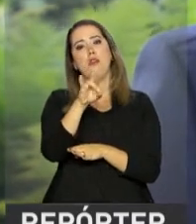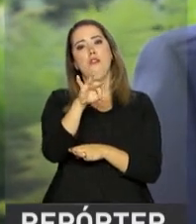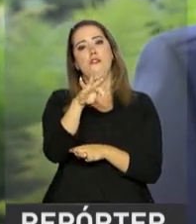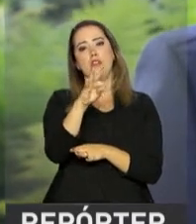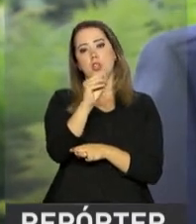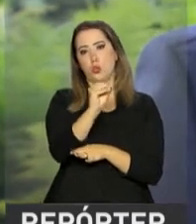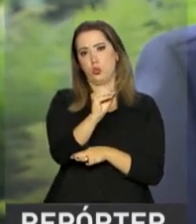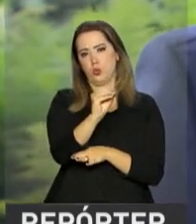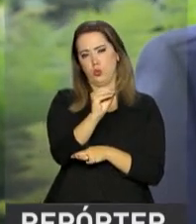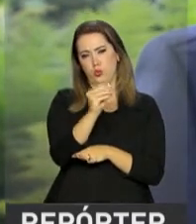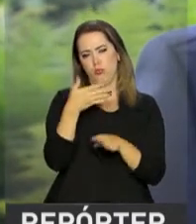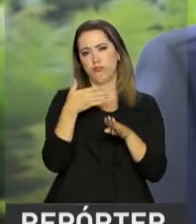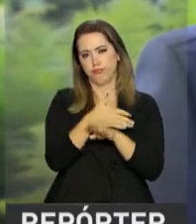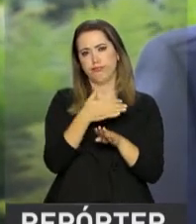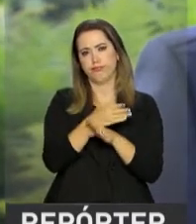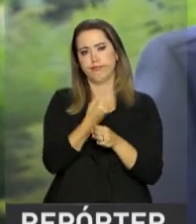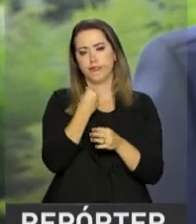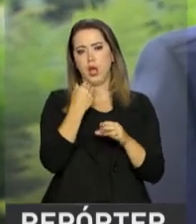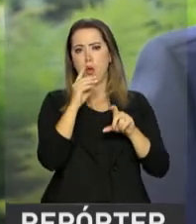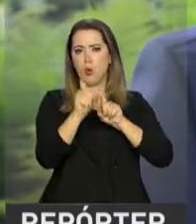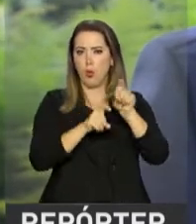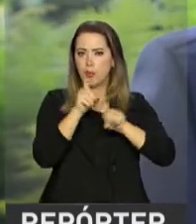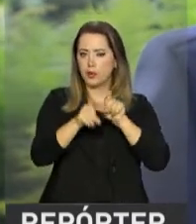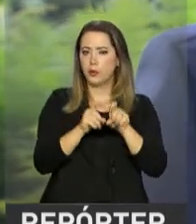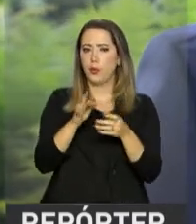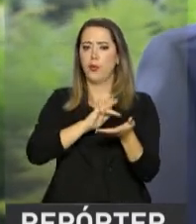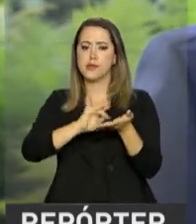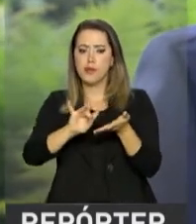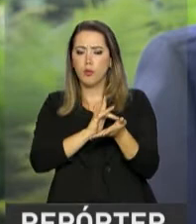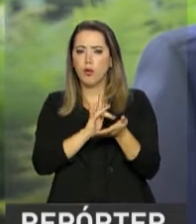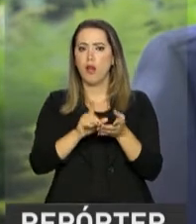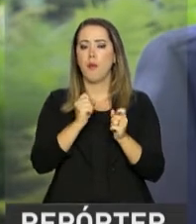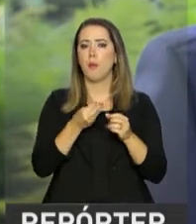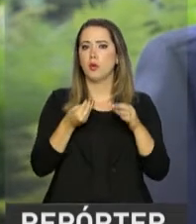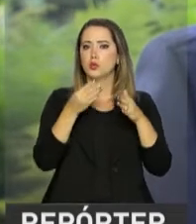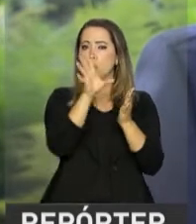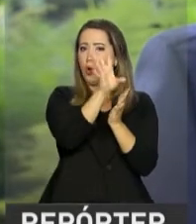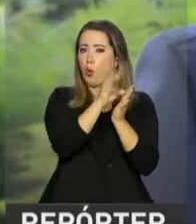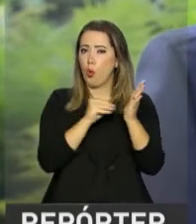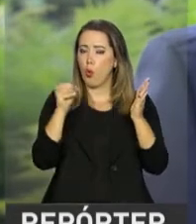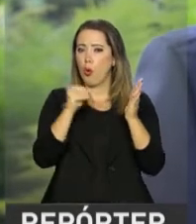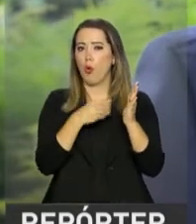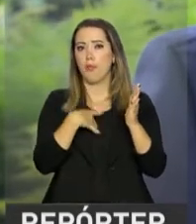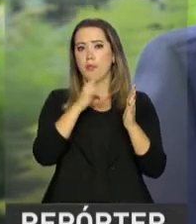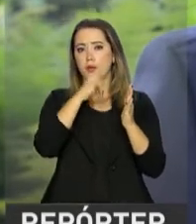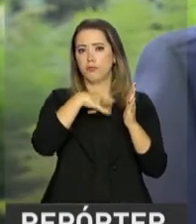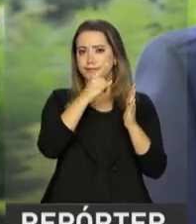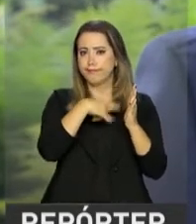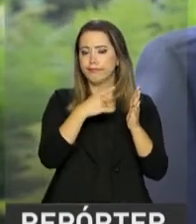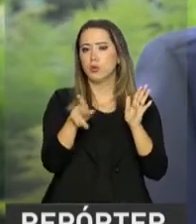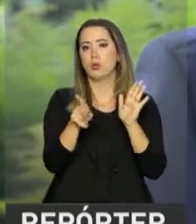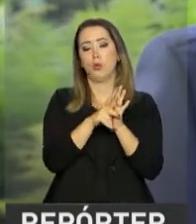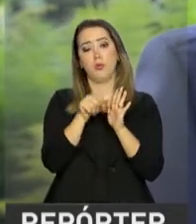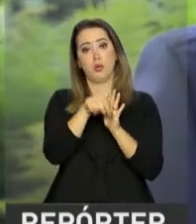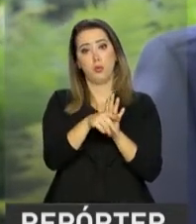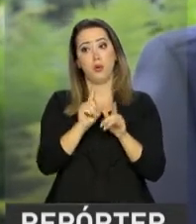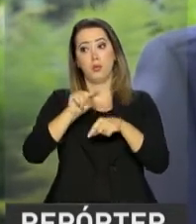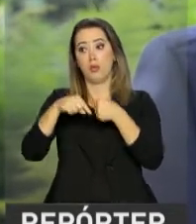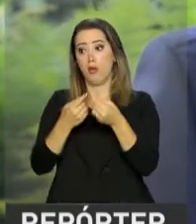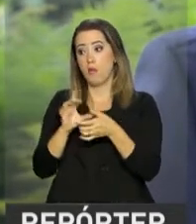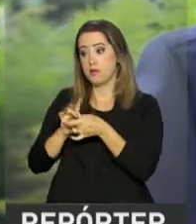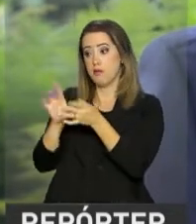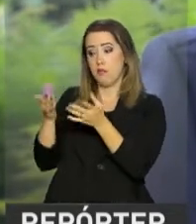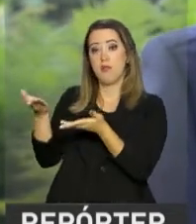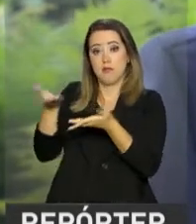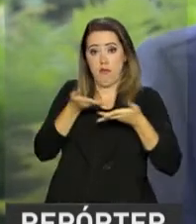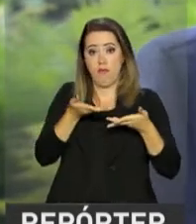muito básicos por internet, como foto e cópia do passaporte, em poucos dias recebe autorização